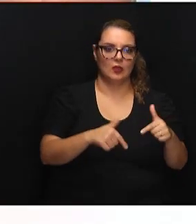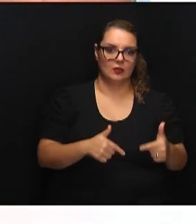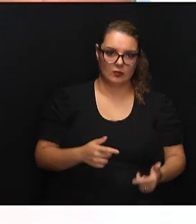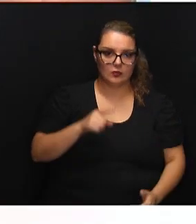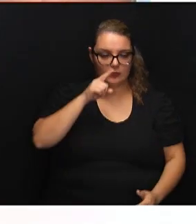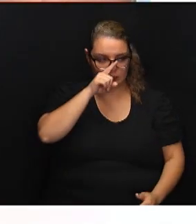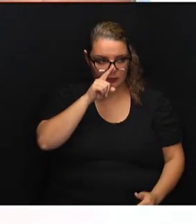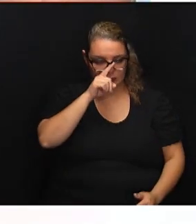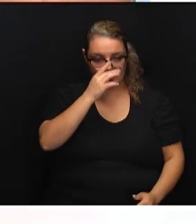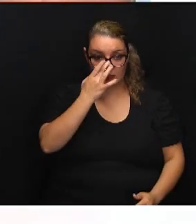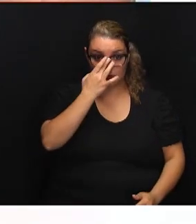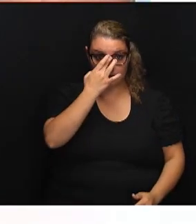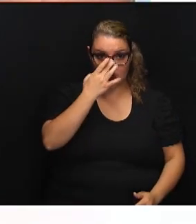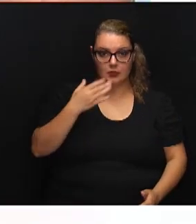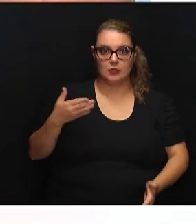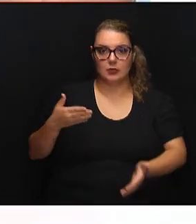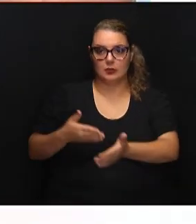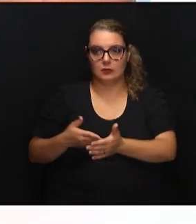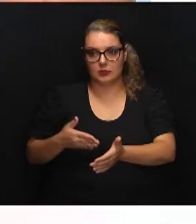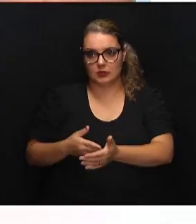desemprego e restrição de crédito.